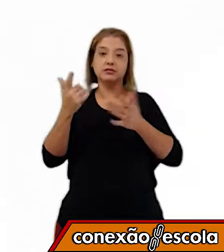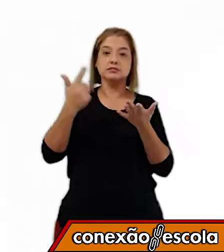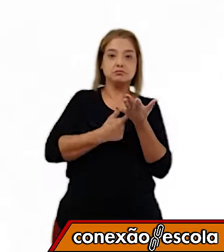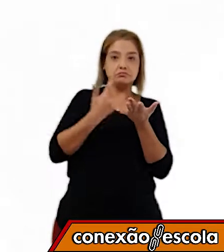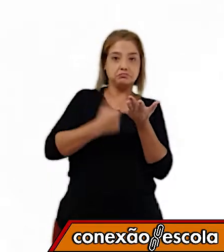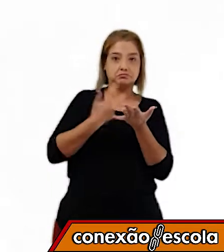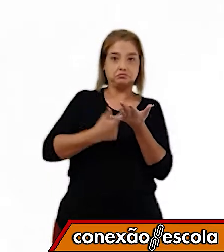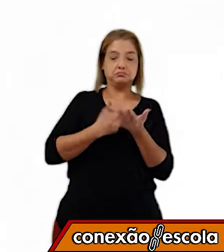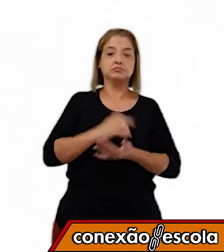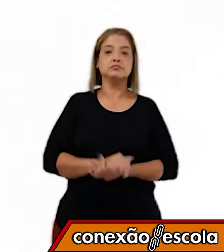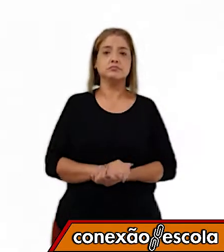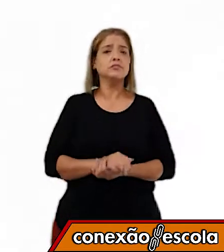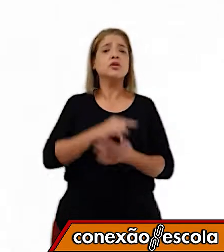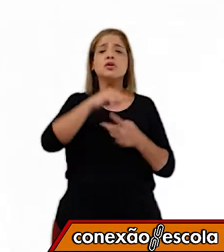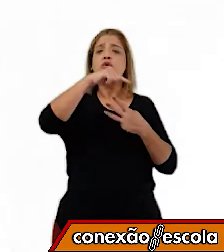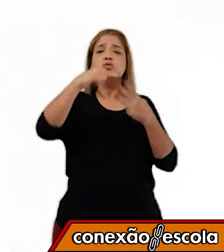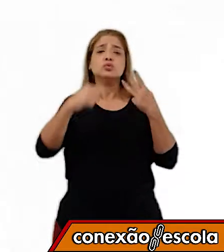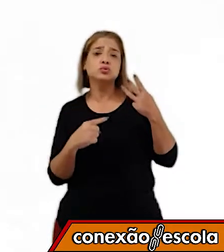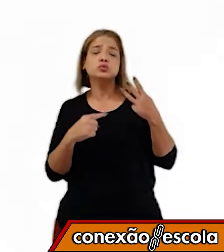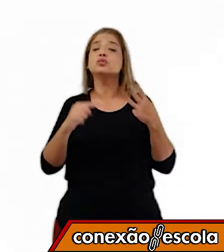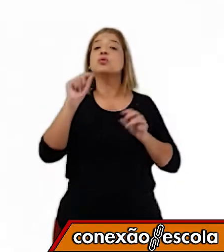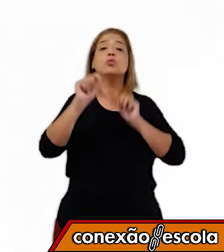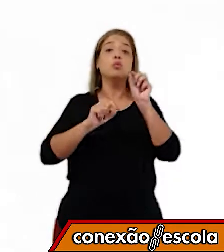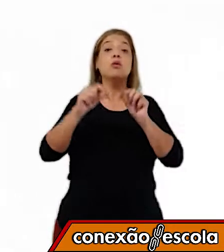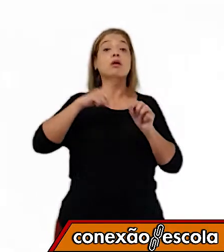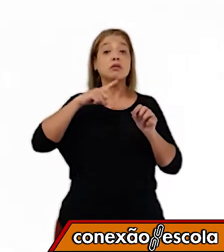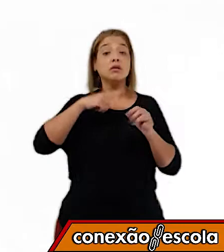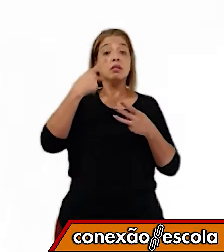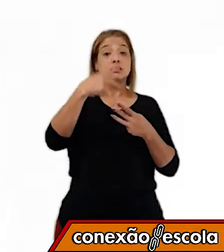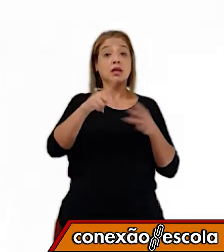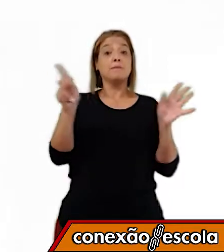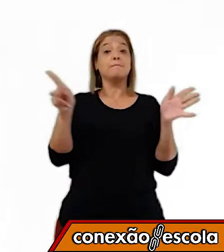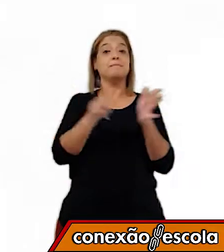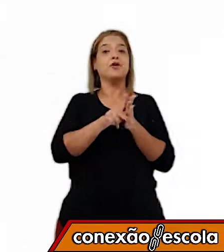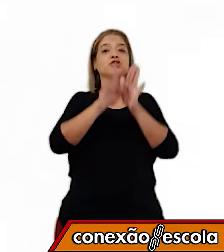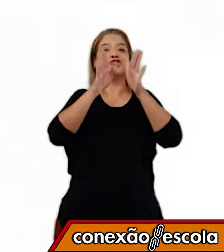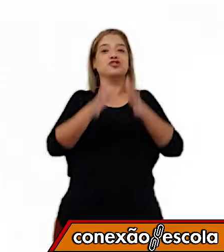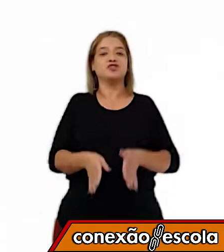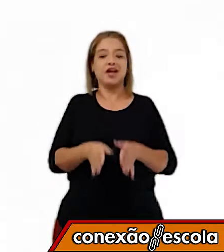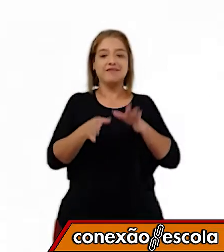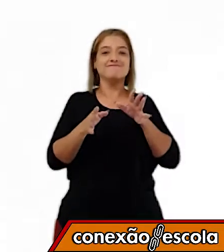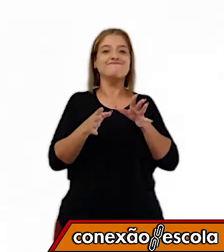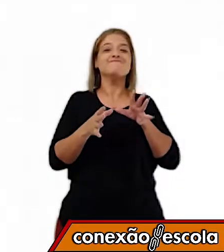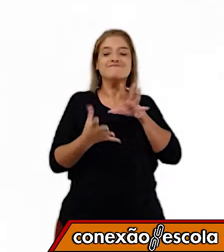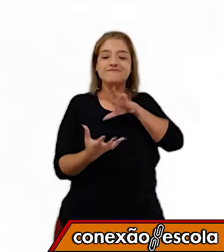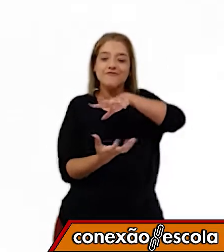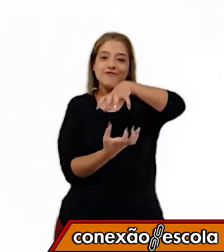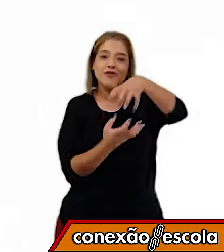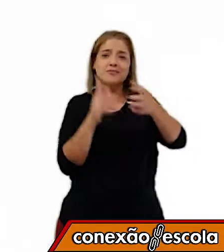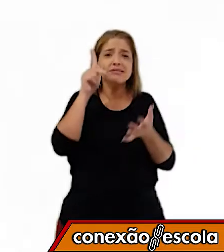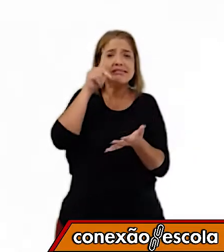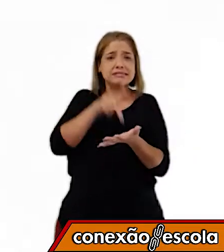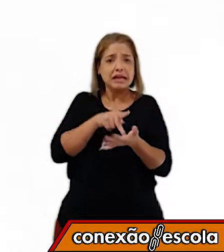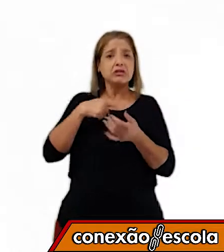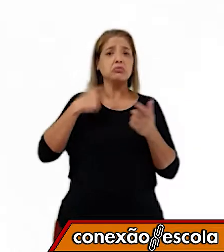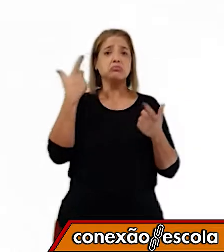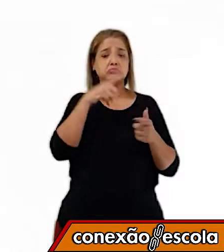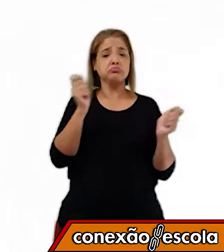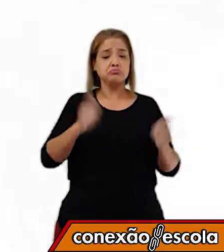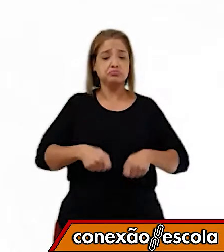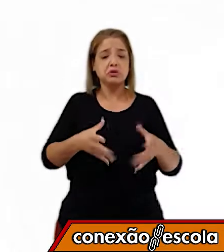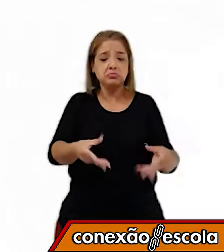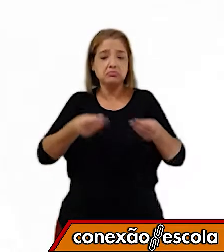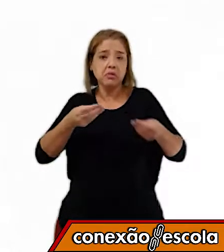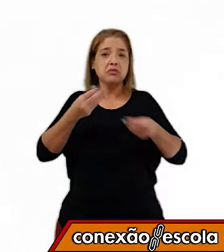livro. Todos esses objetos têm uma forma definida. A gente pode pegar eles e manipular.